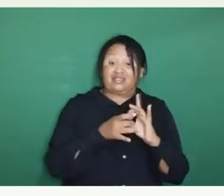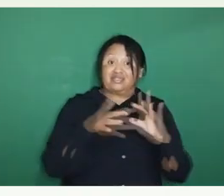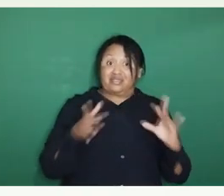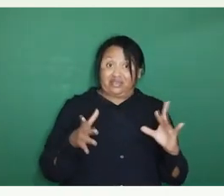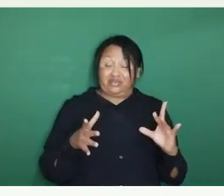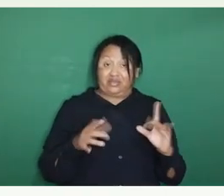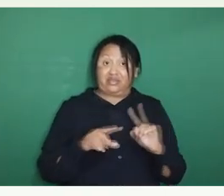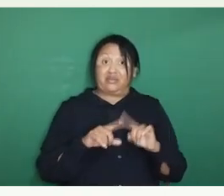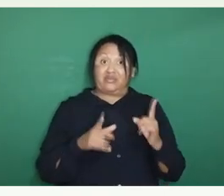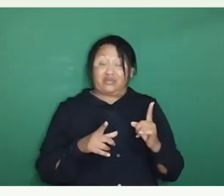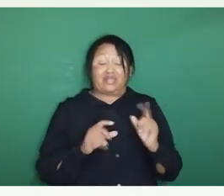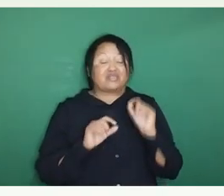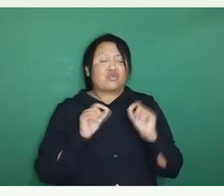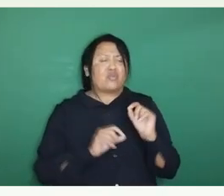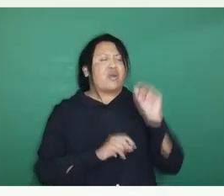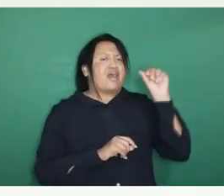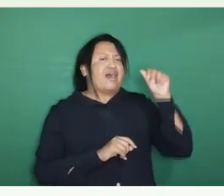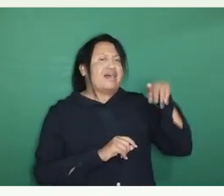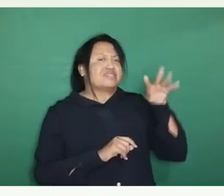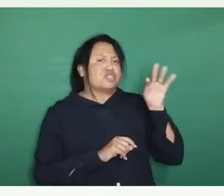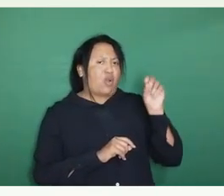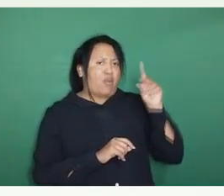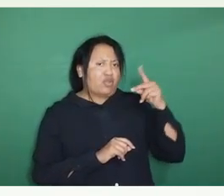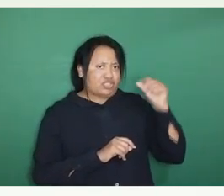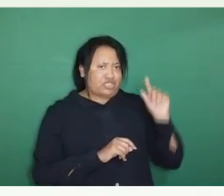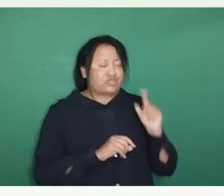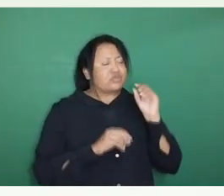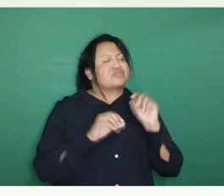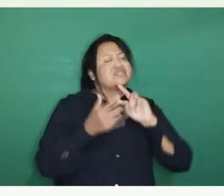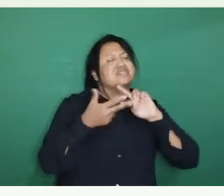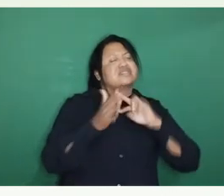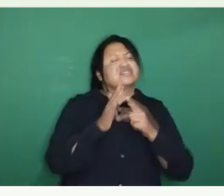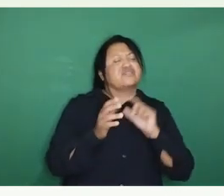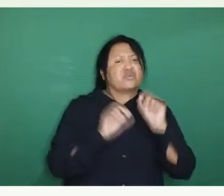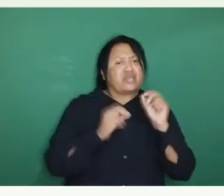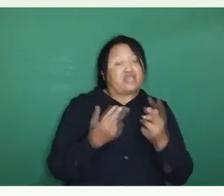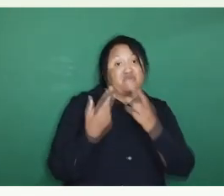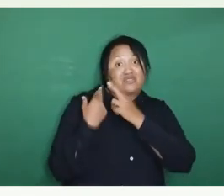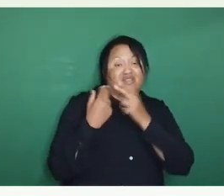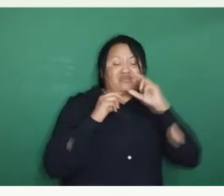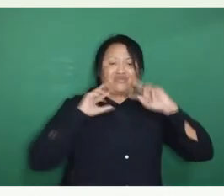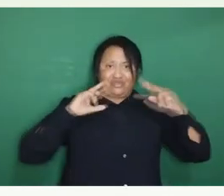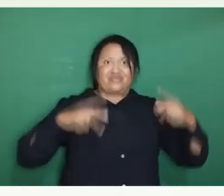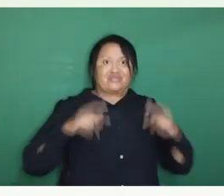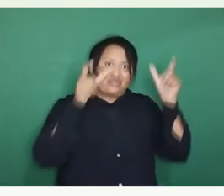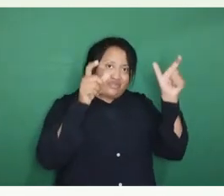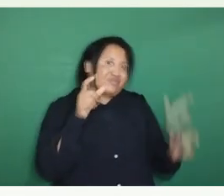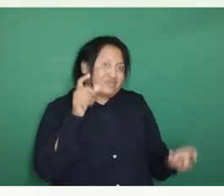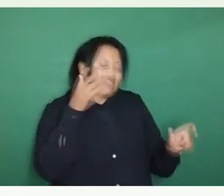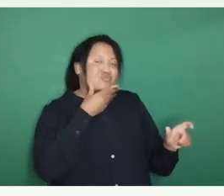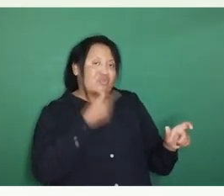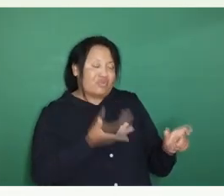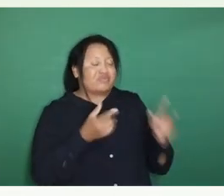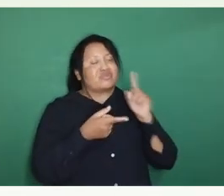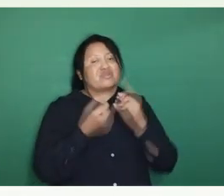porém sua principal fonte é antropogênica ou seja causada pelo ser humano como na combustão